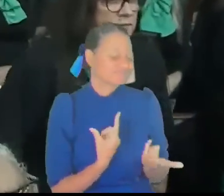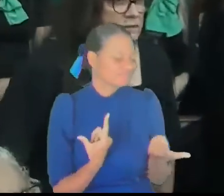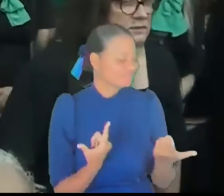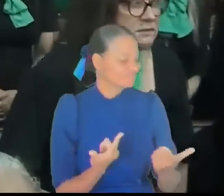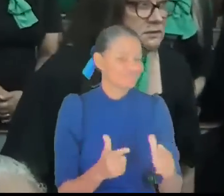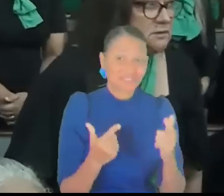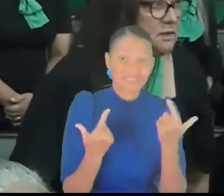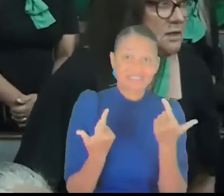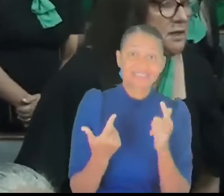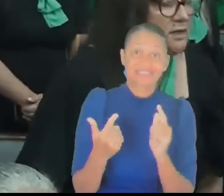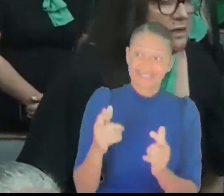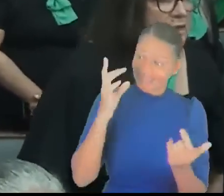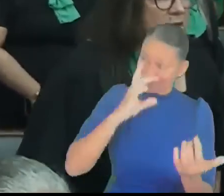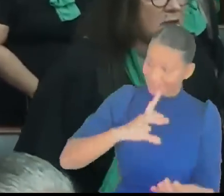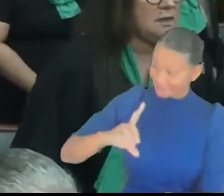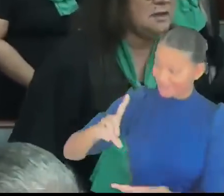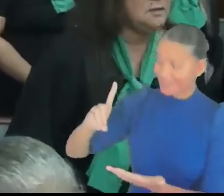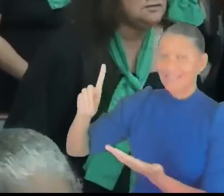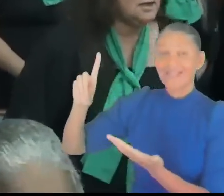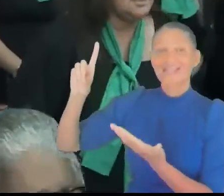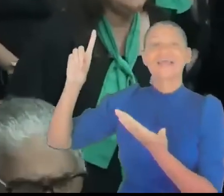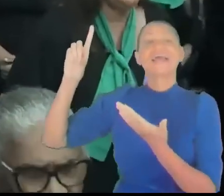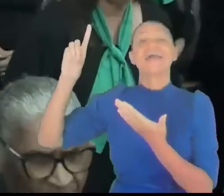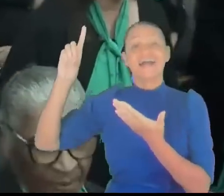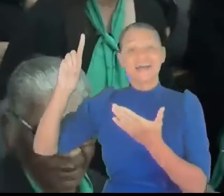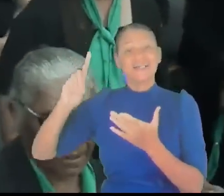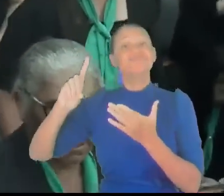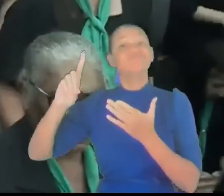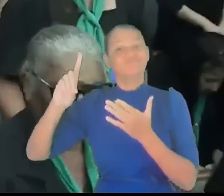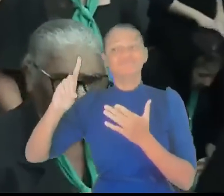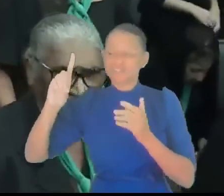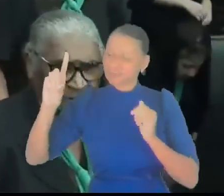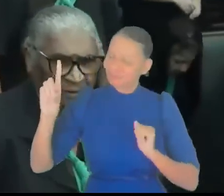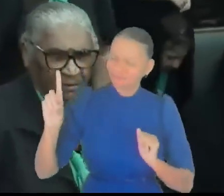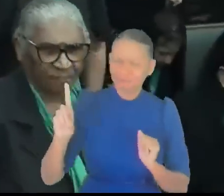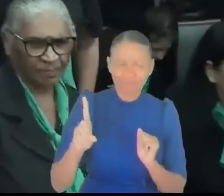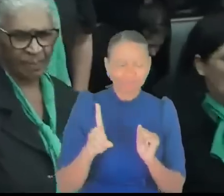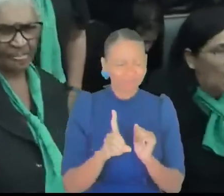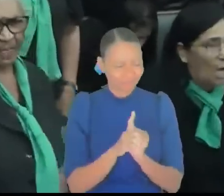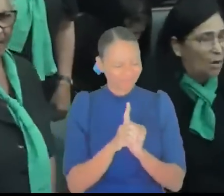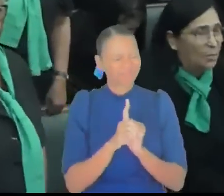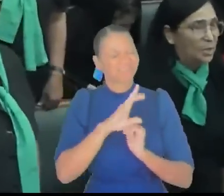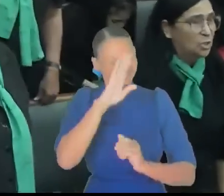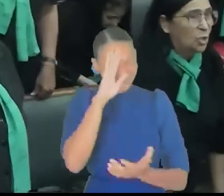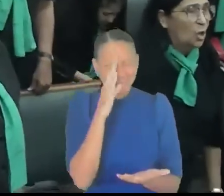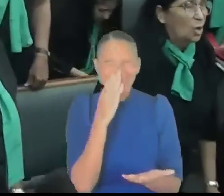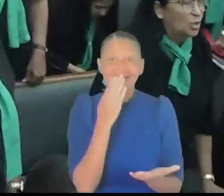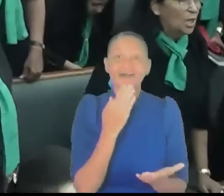Se Deus é por nós, a vitória.